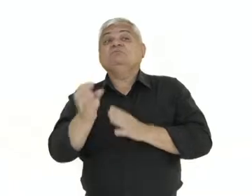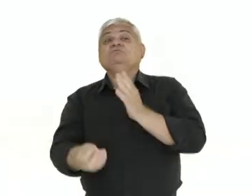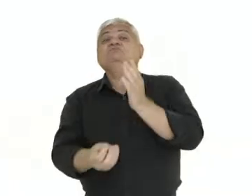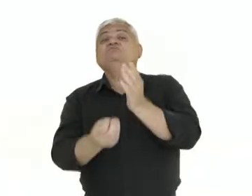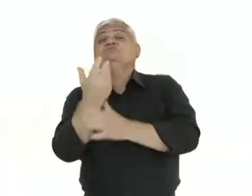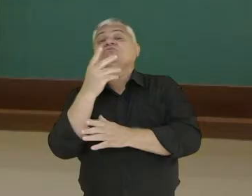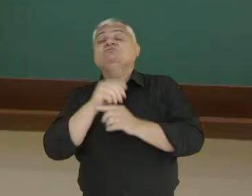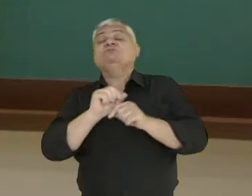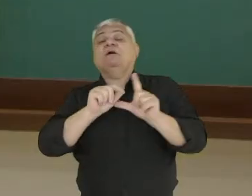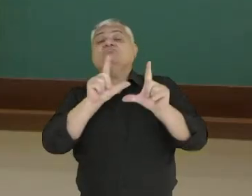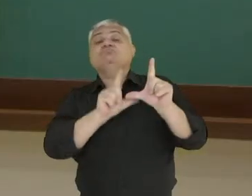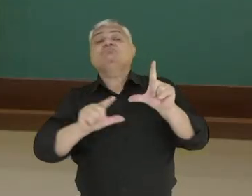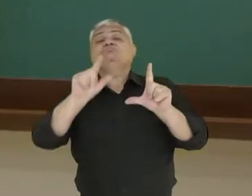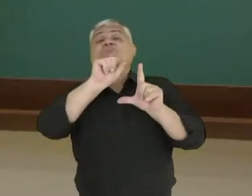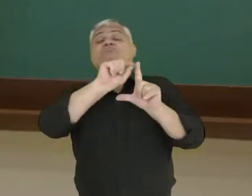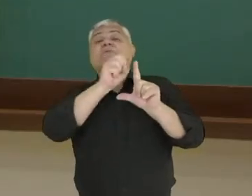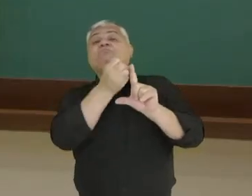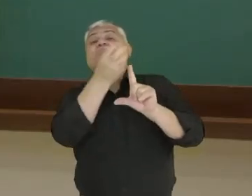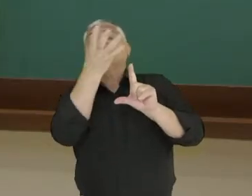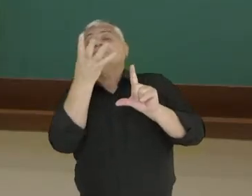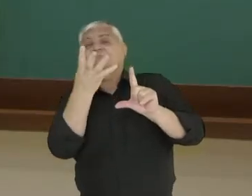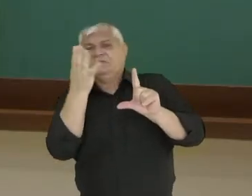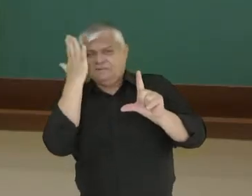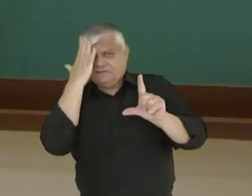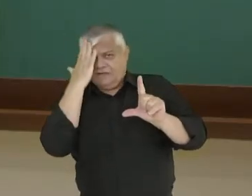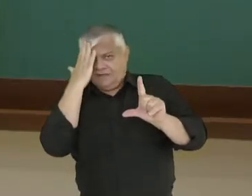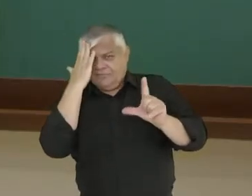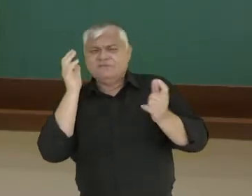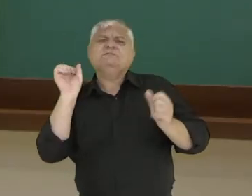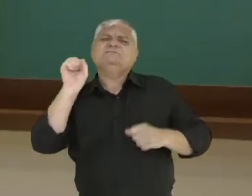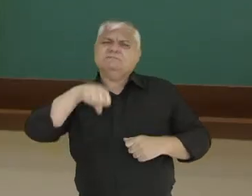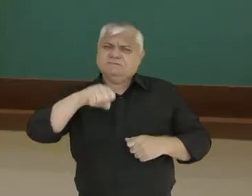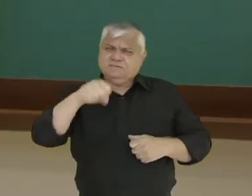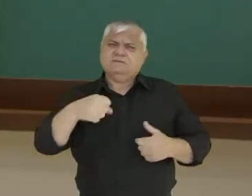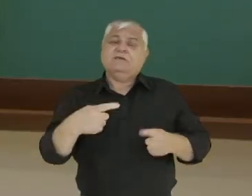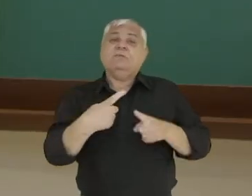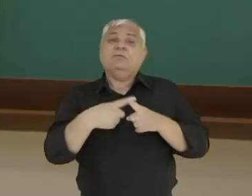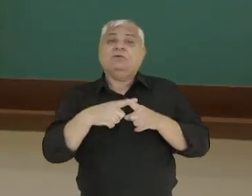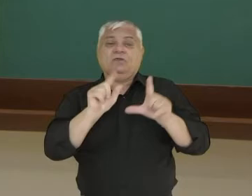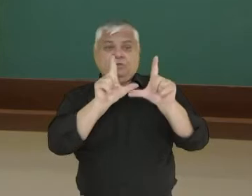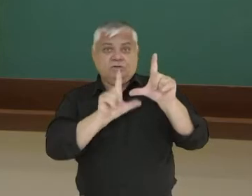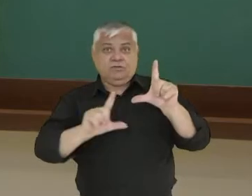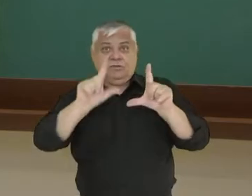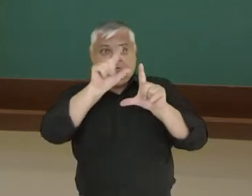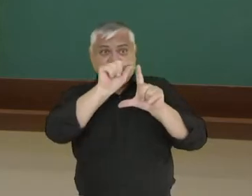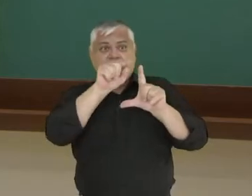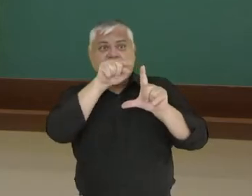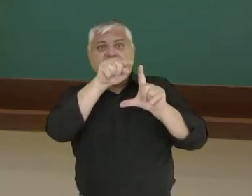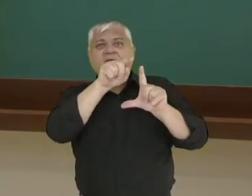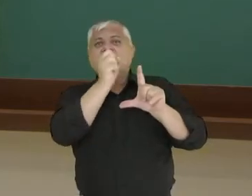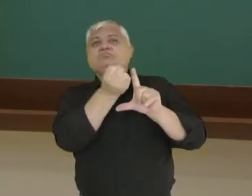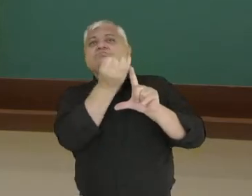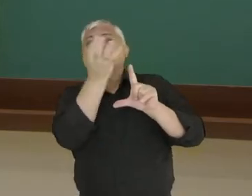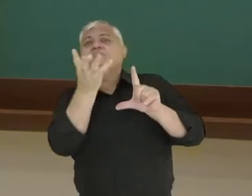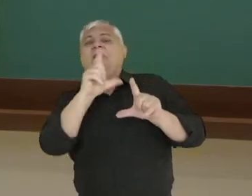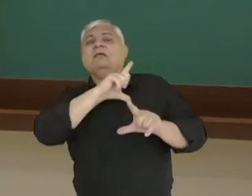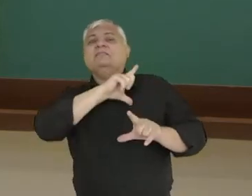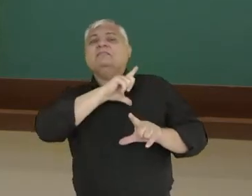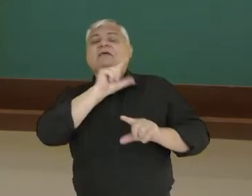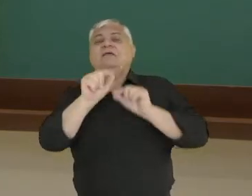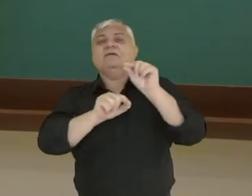da exponencial? Sim, né, pessoal? Com certeza sim, já que o logaritmo é a função inversa